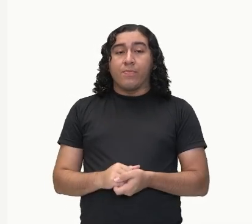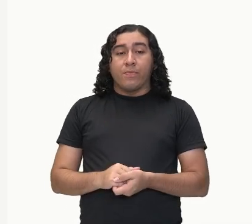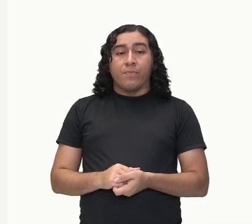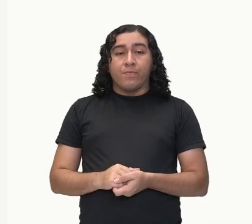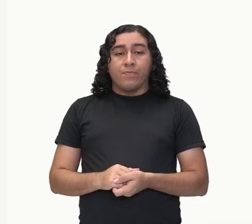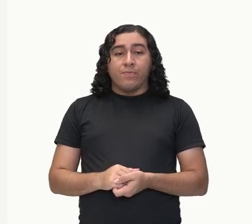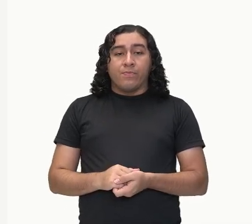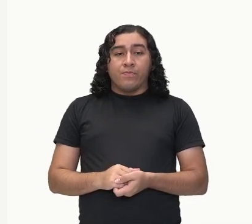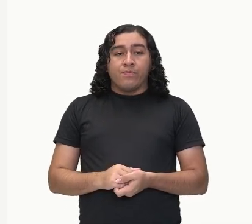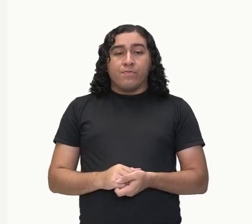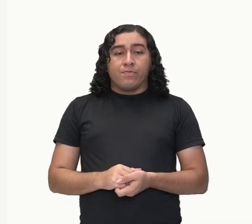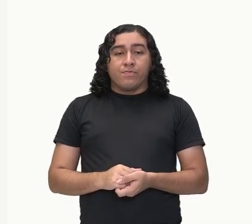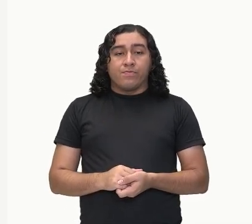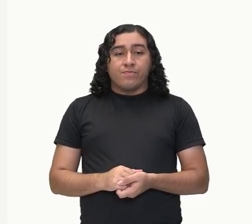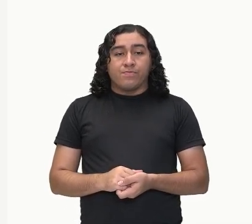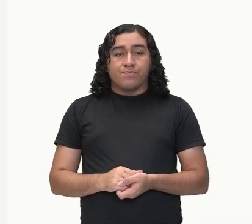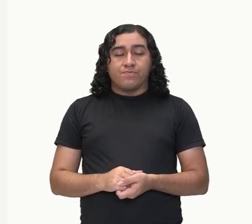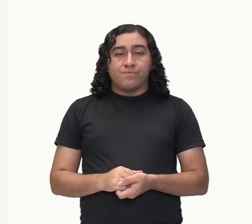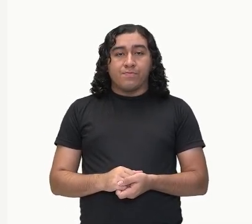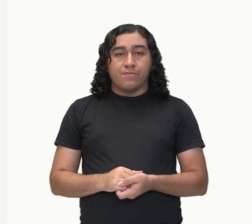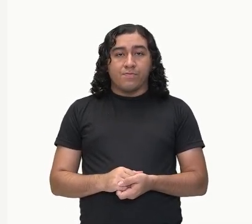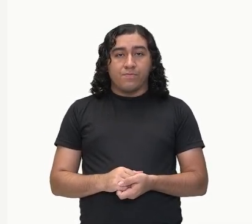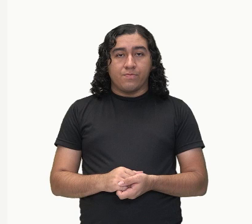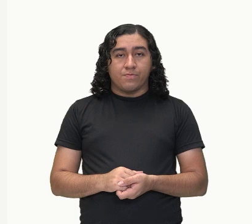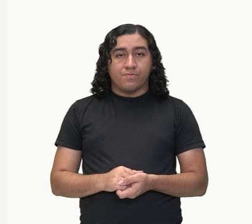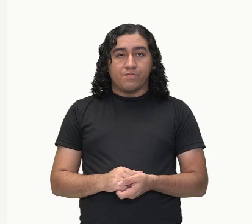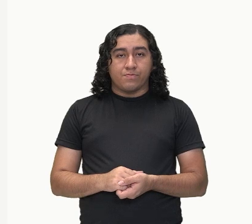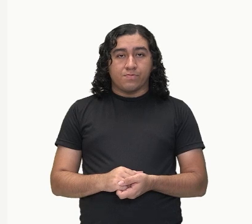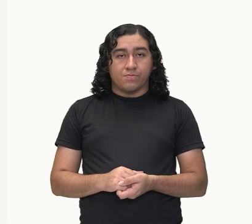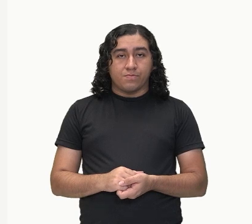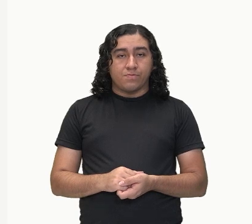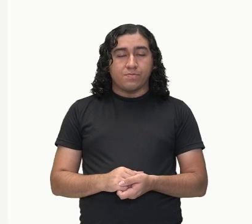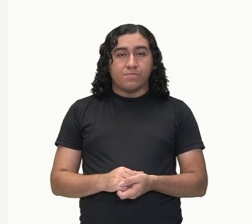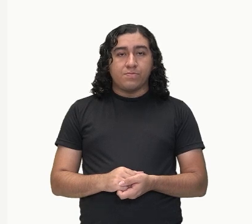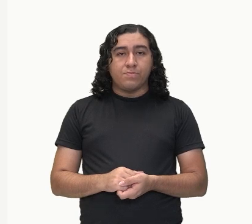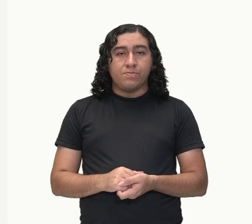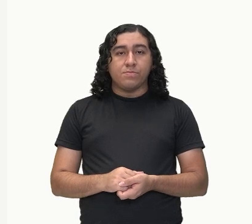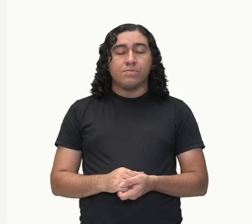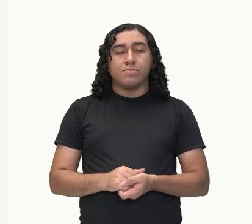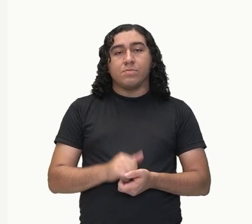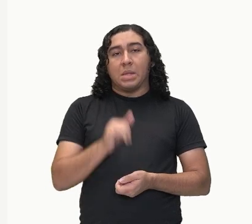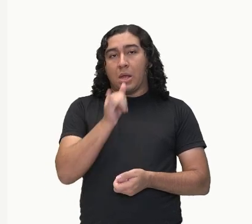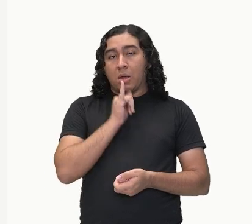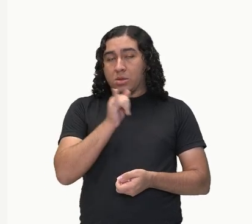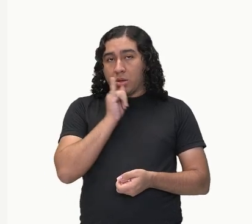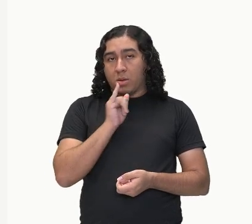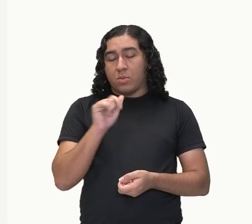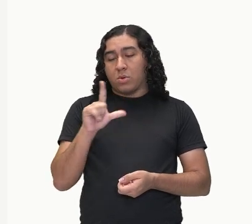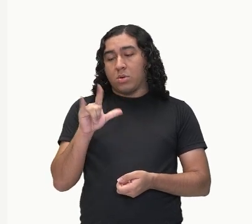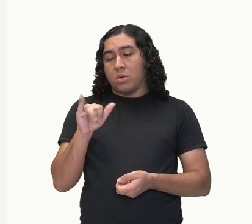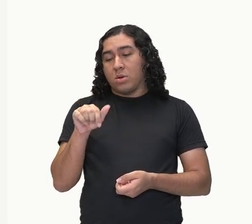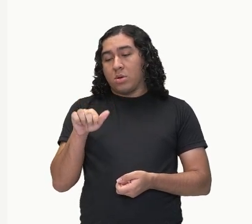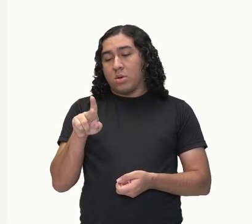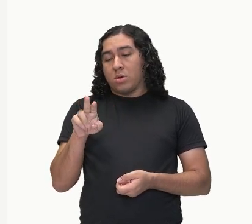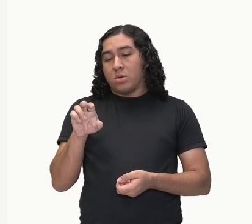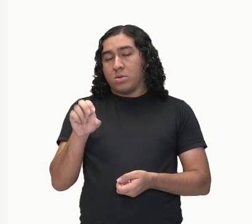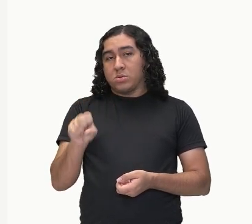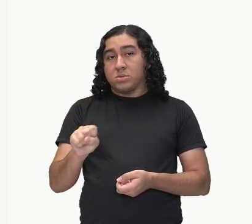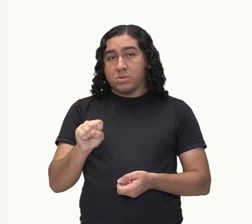tá? Por exemplo, nos líquens, que é com fungos e